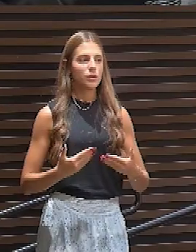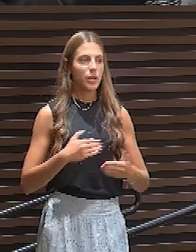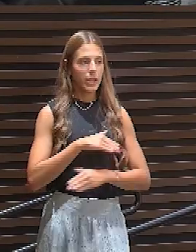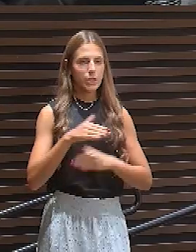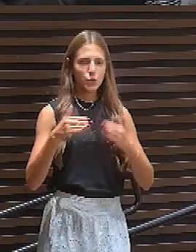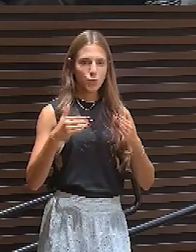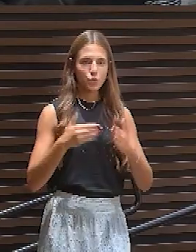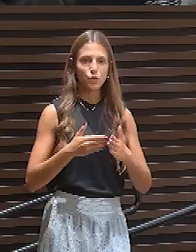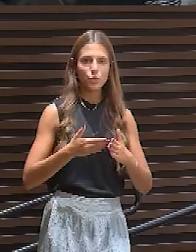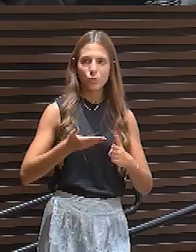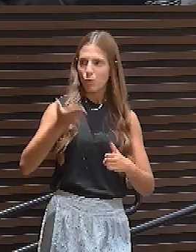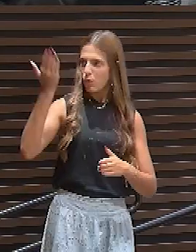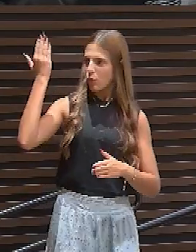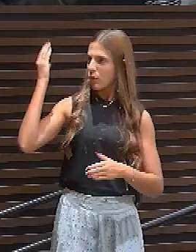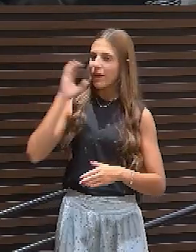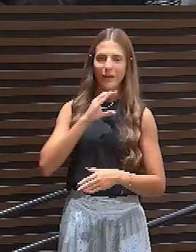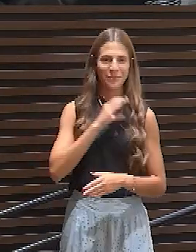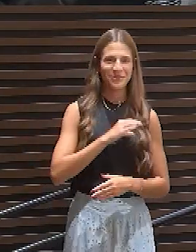ontem.